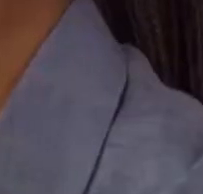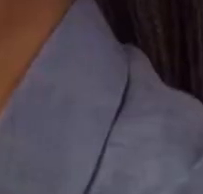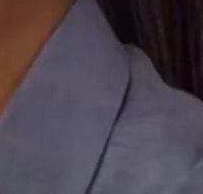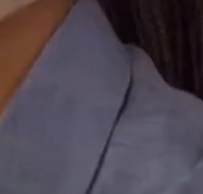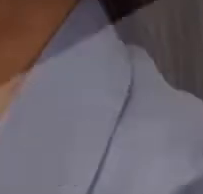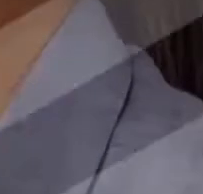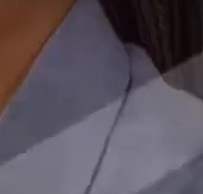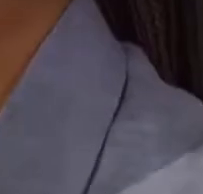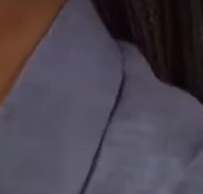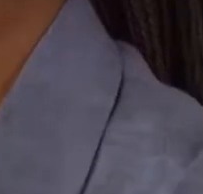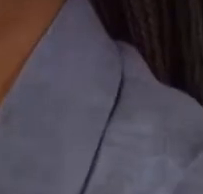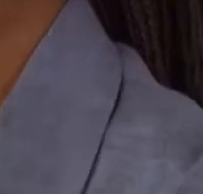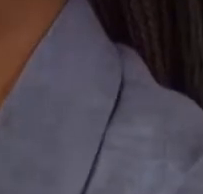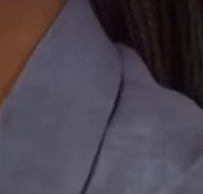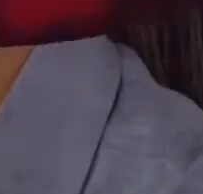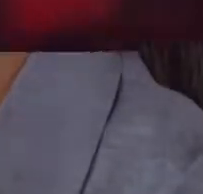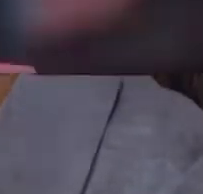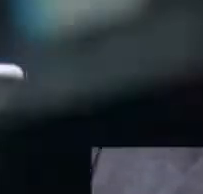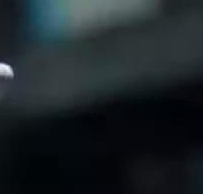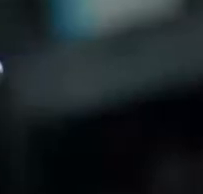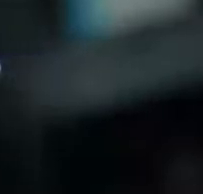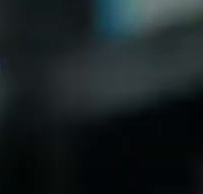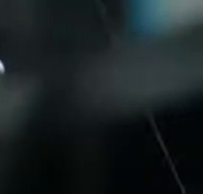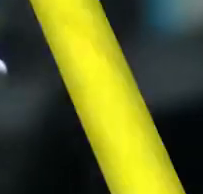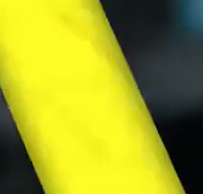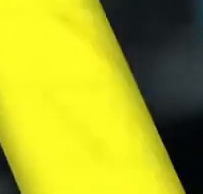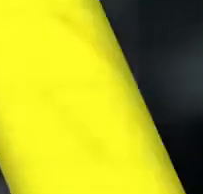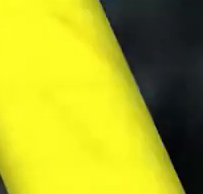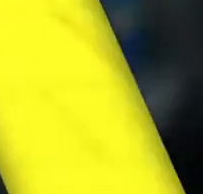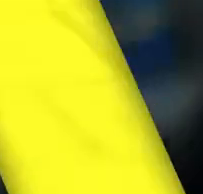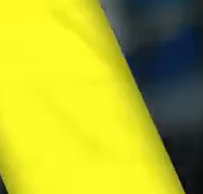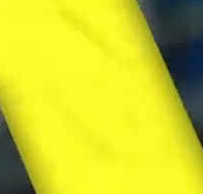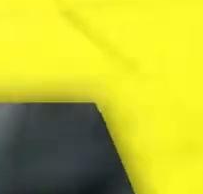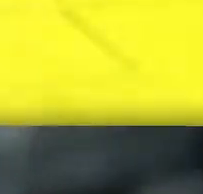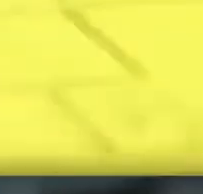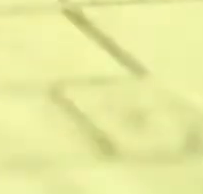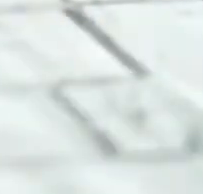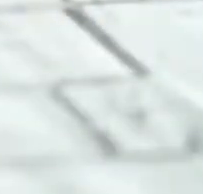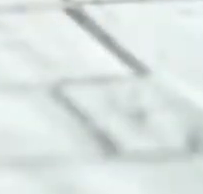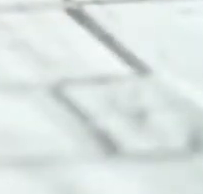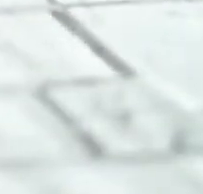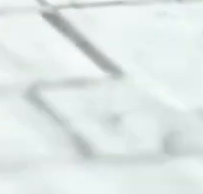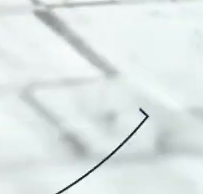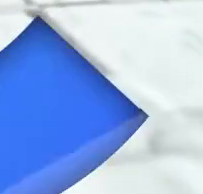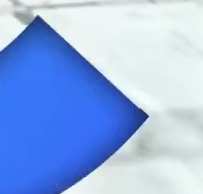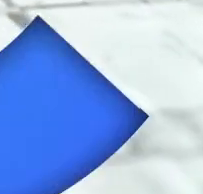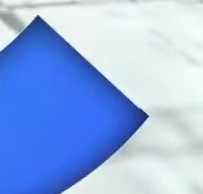ETEPAC. Pessoas em vários ambientes de trabalho.